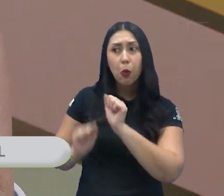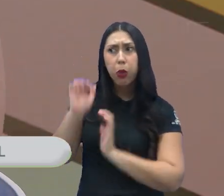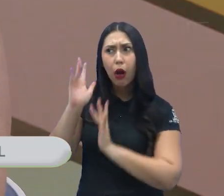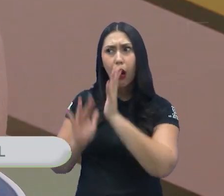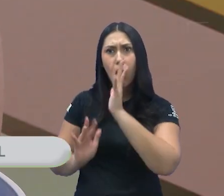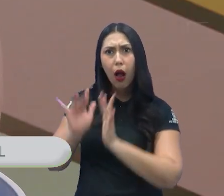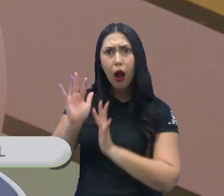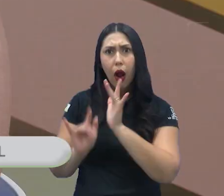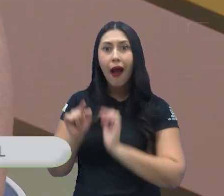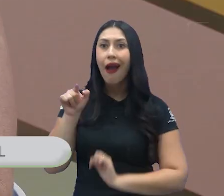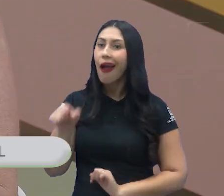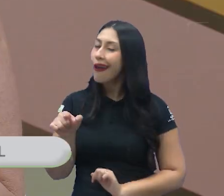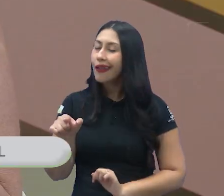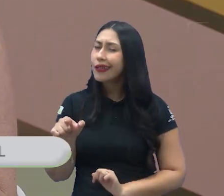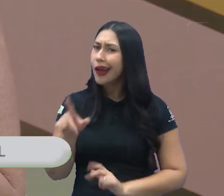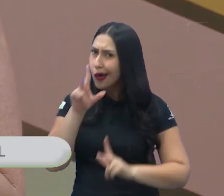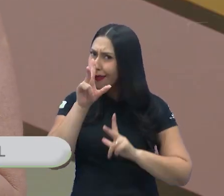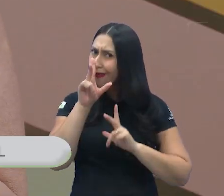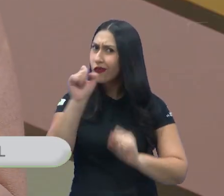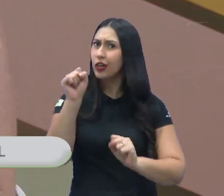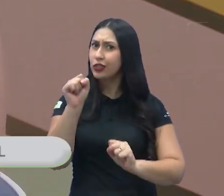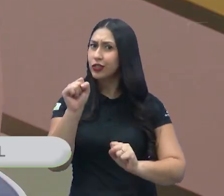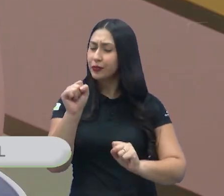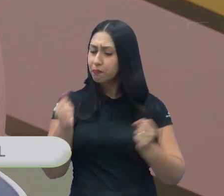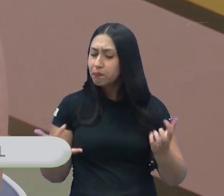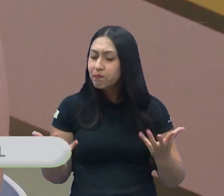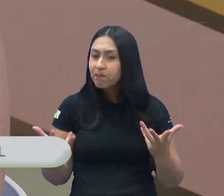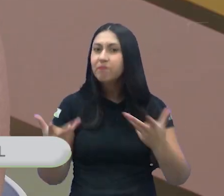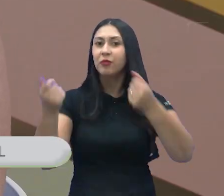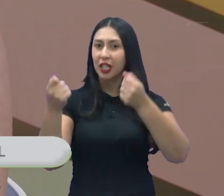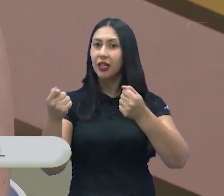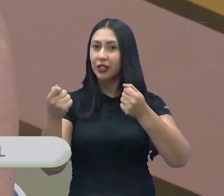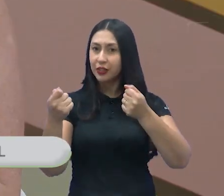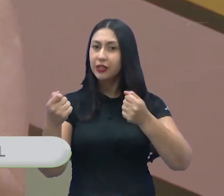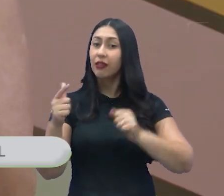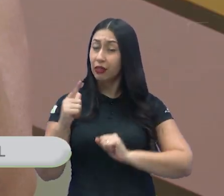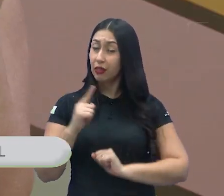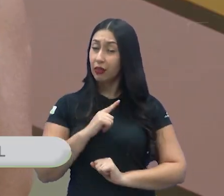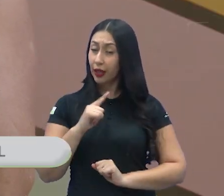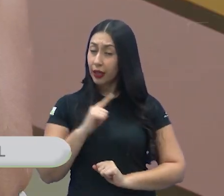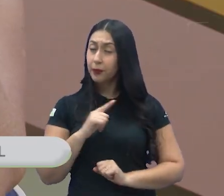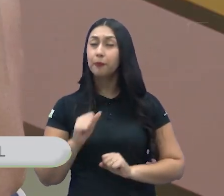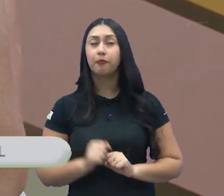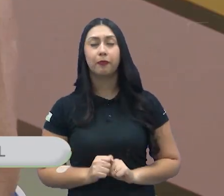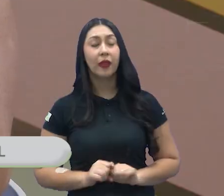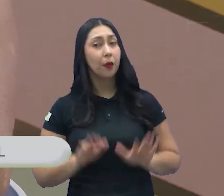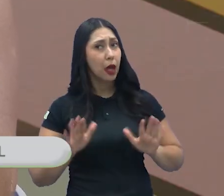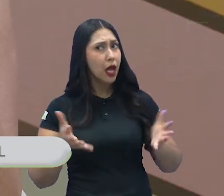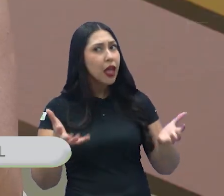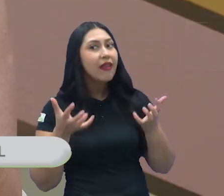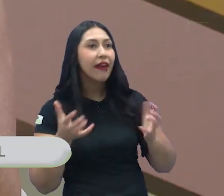que ele tem essa força, ele tem essa habilidade, ele tem essa qualidade. Você quer alguém para a área da